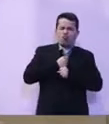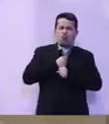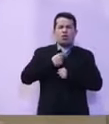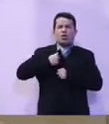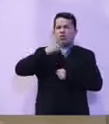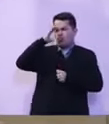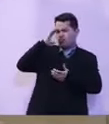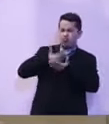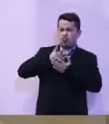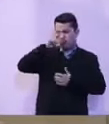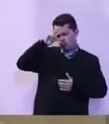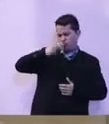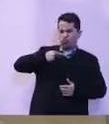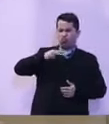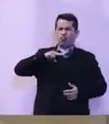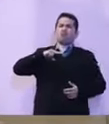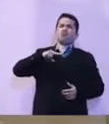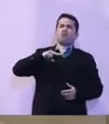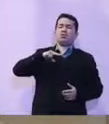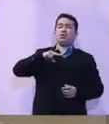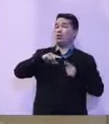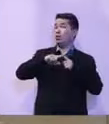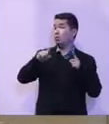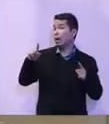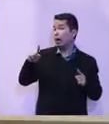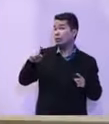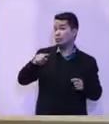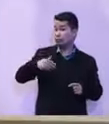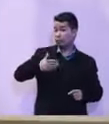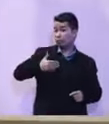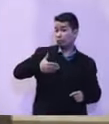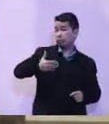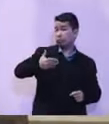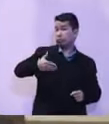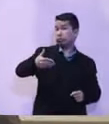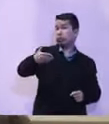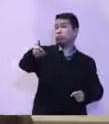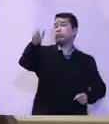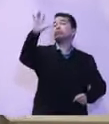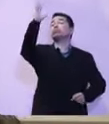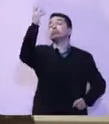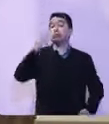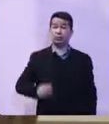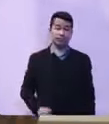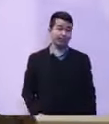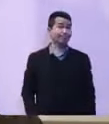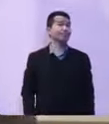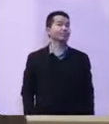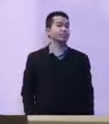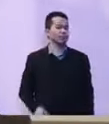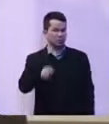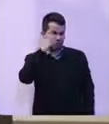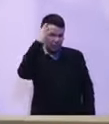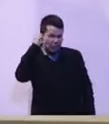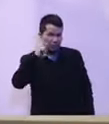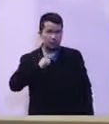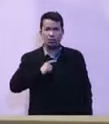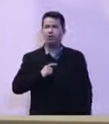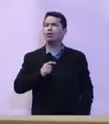mentira, que os conduzirá à ruína eterna. Tem muita gente sincera indo para o